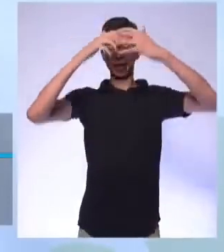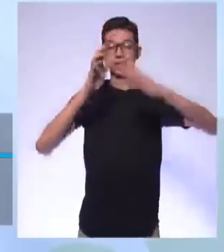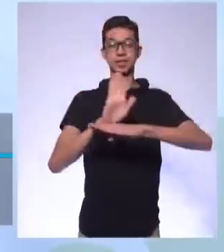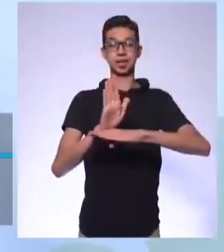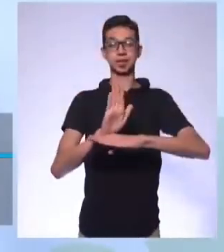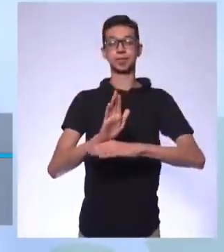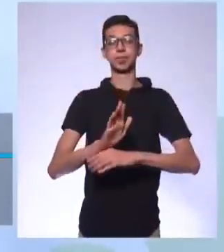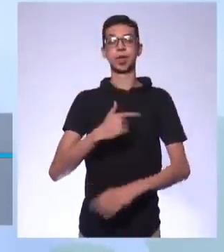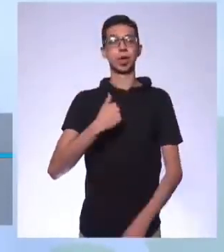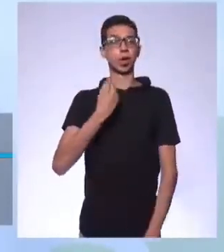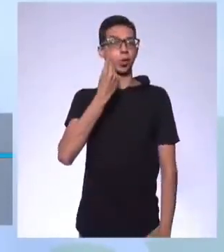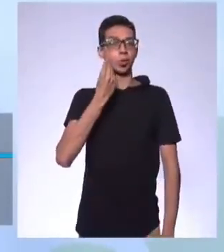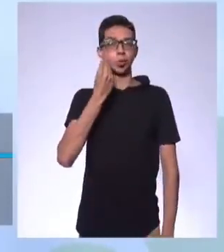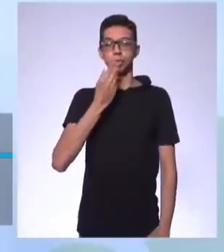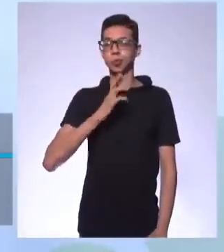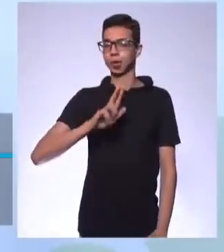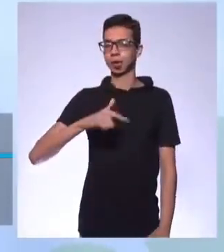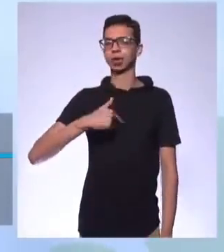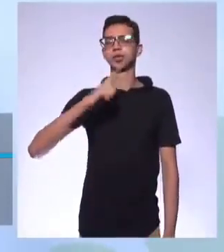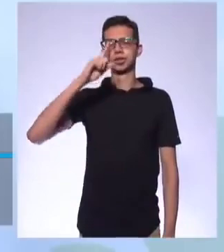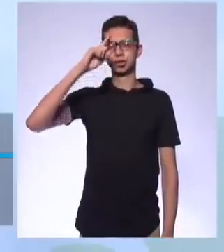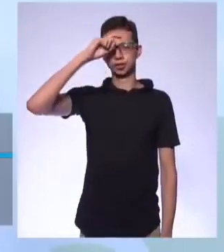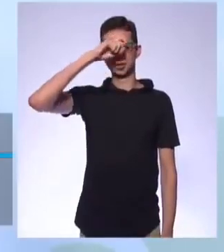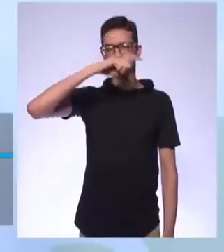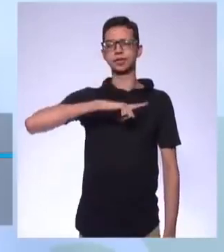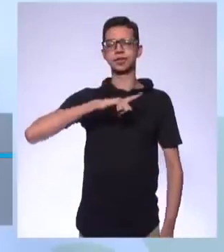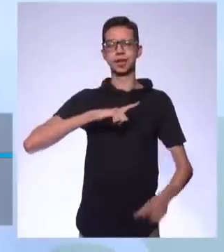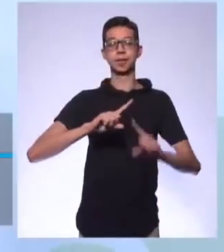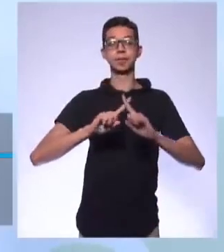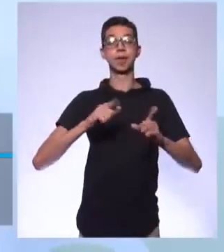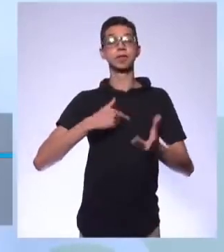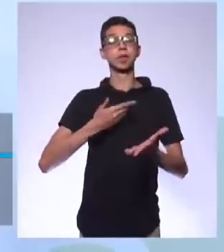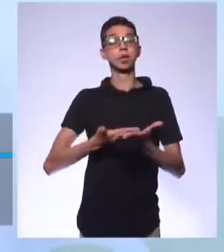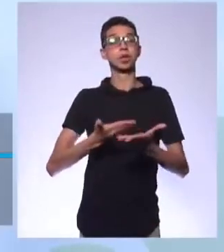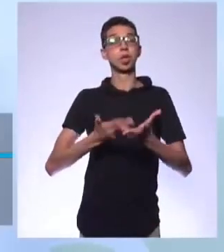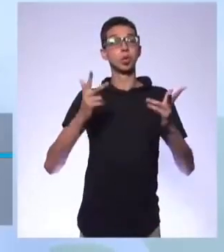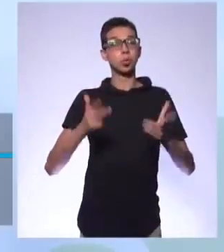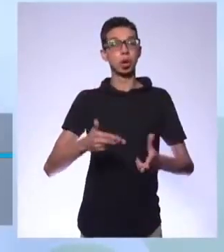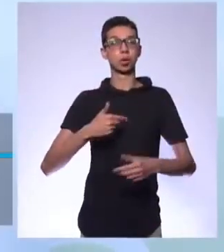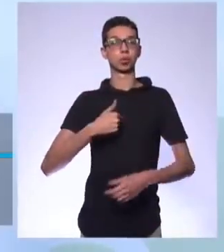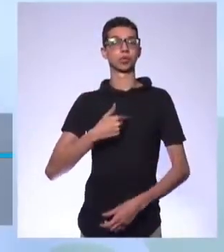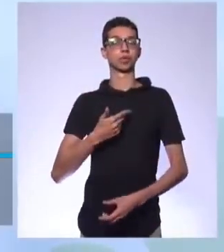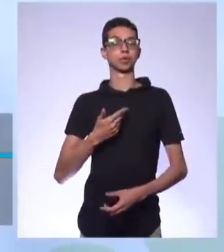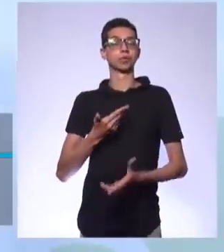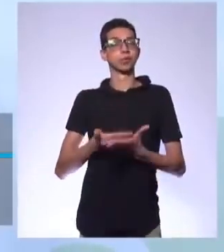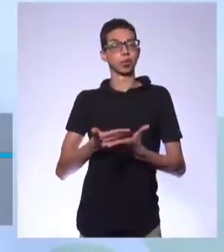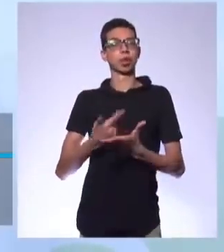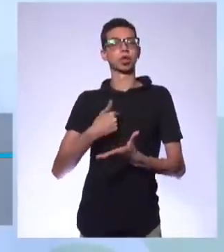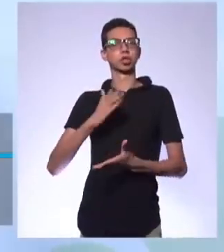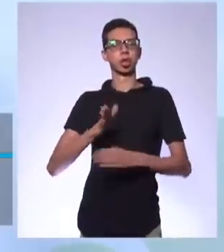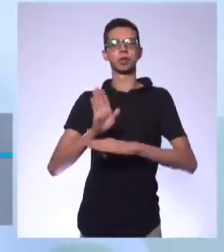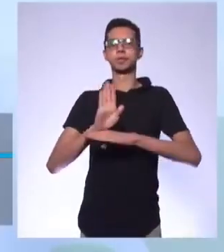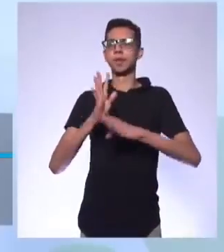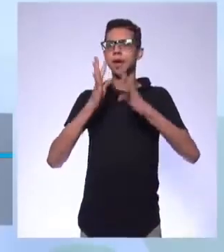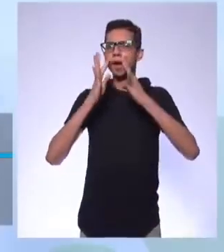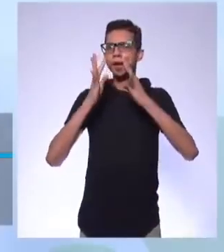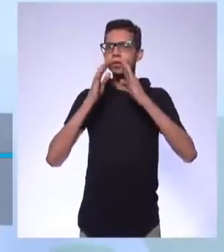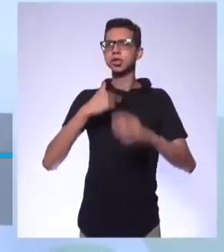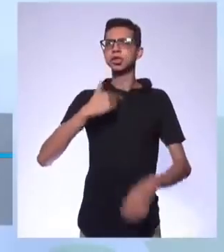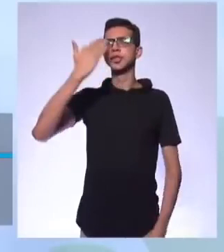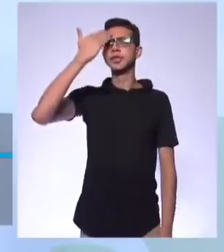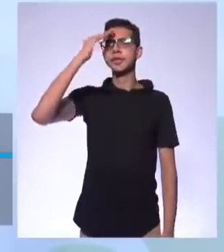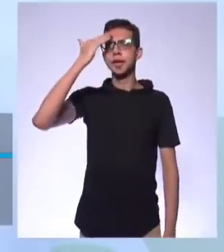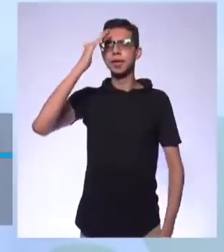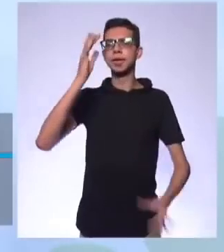área, eu teria aí um pouco de dificuldade? Sim, mas eu ia estudar, como eu fiz, né? Eu fui assistir o filme, fui entender para